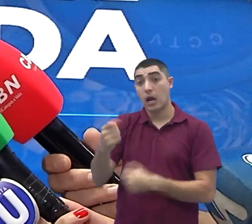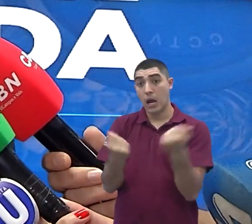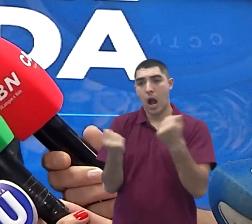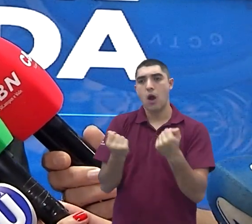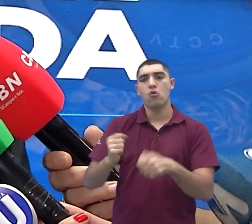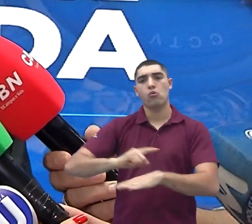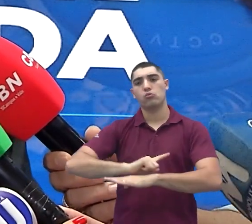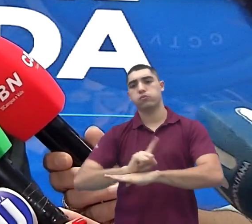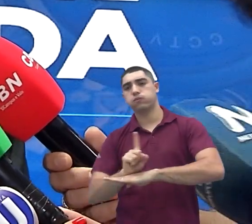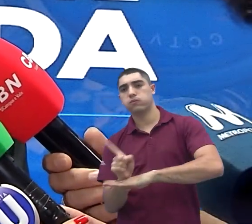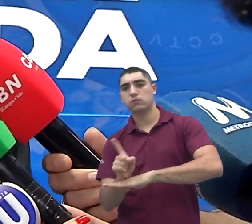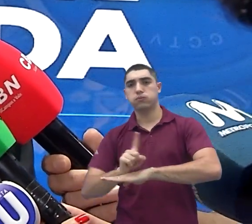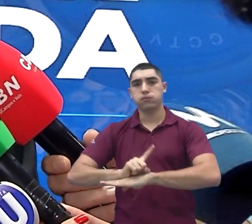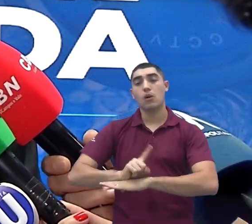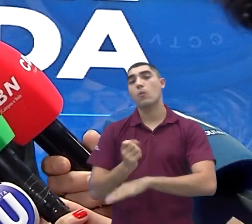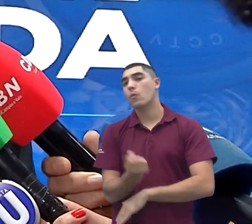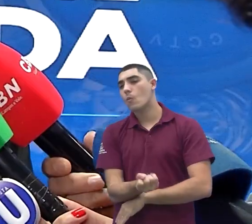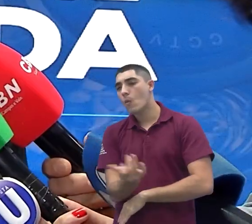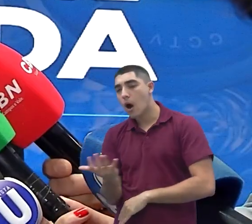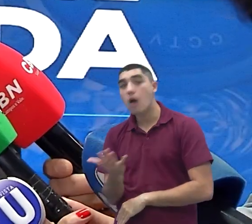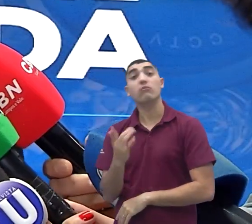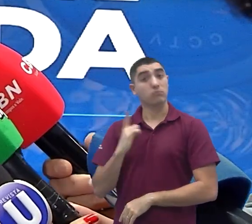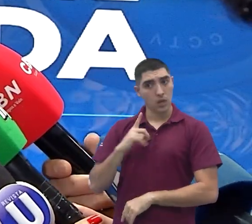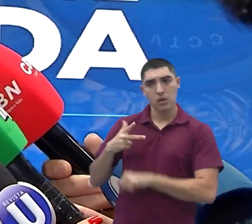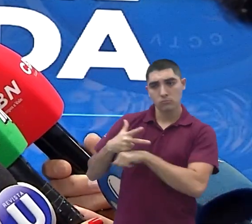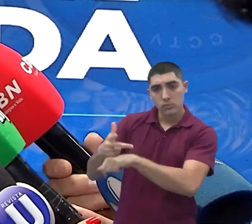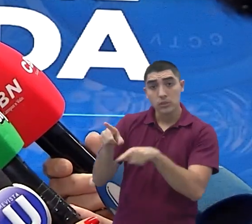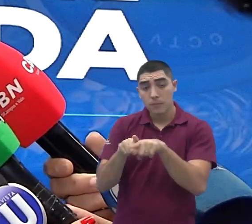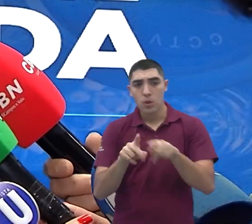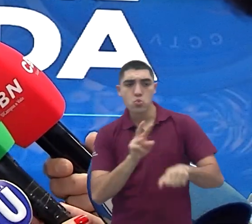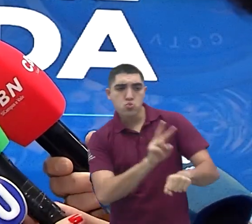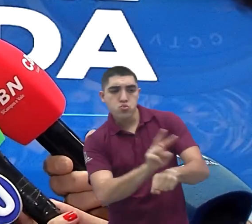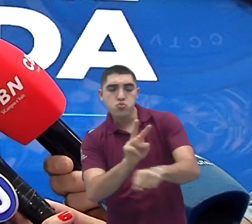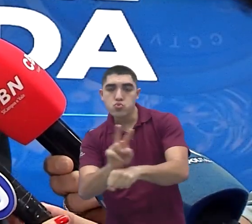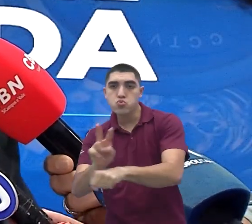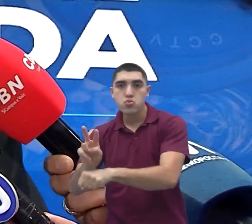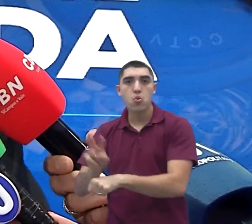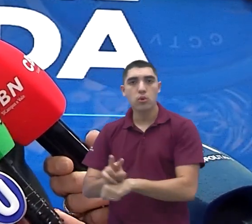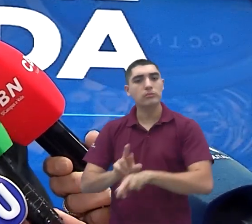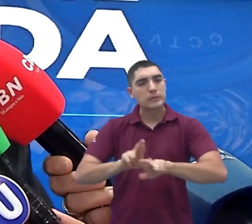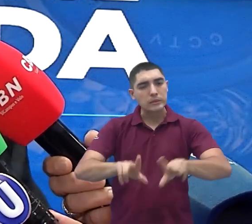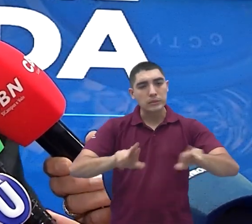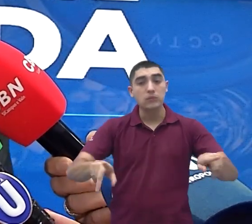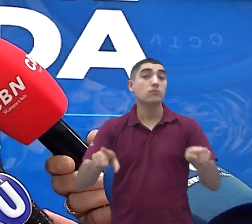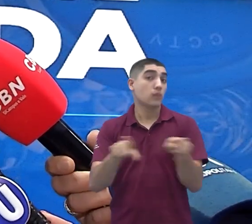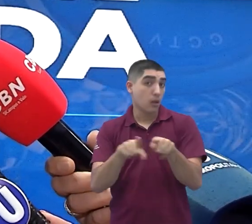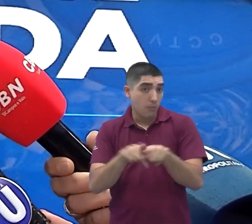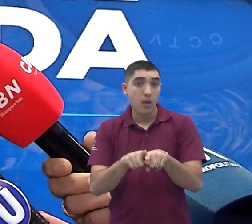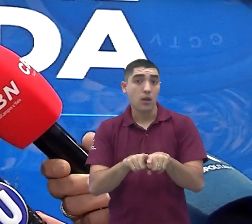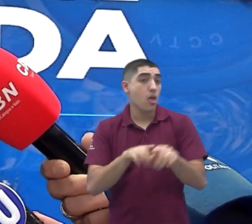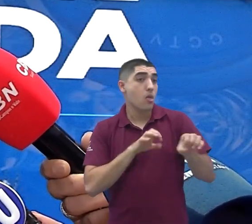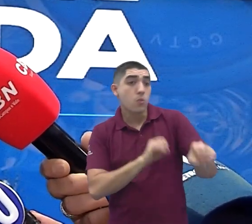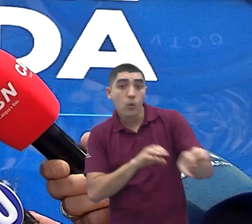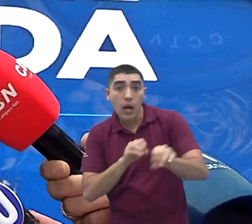está andando, toda a parte de controle também em gestão, seja desde o social, zeladoria da cidade, também com relação à educação, onde tem